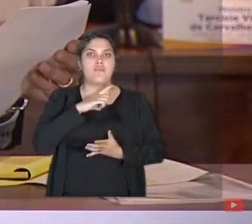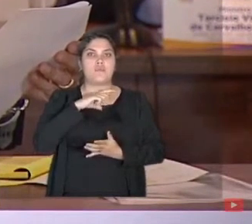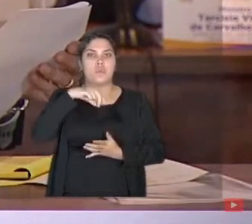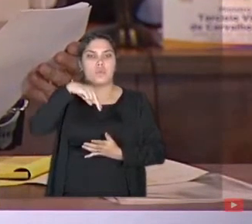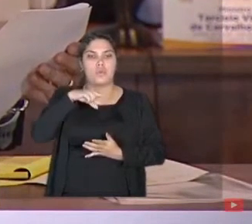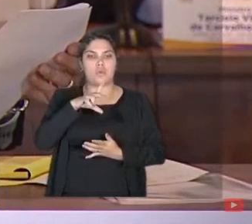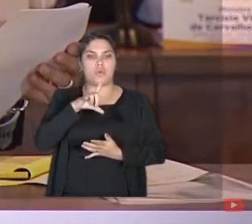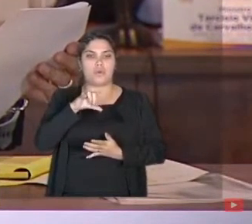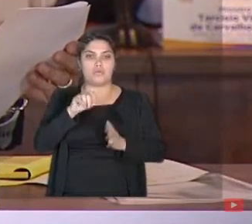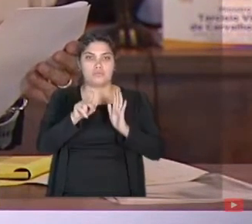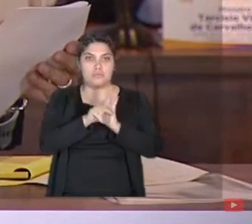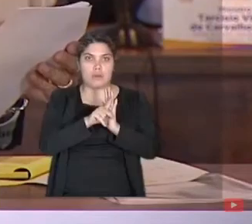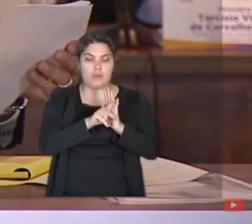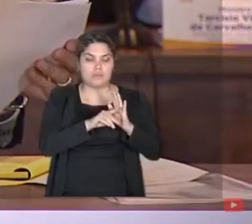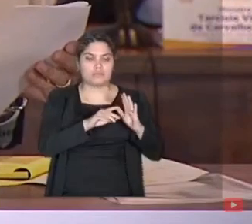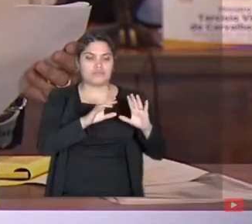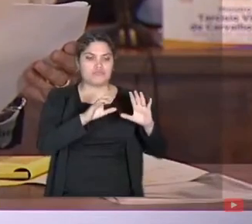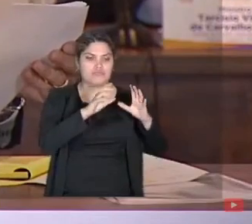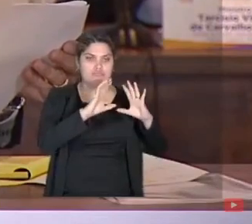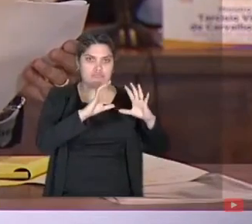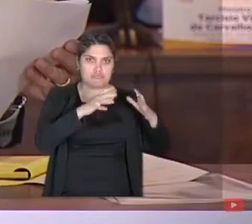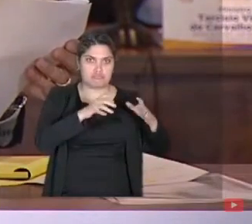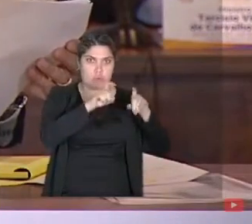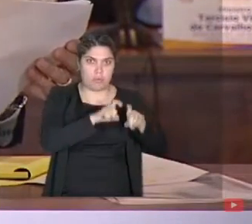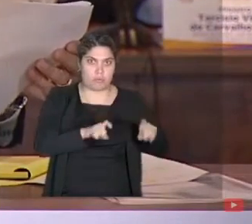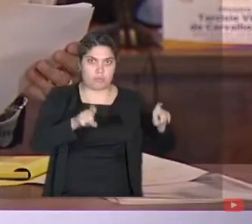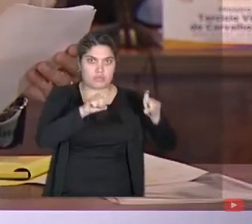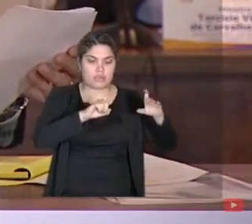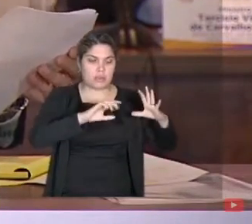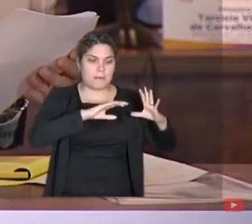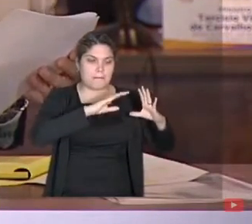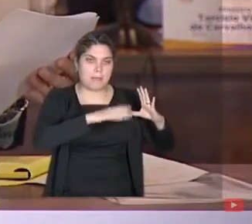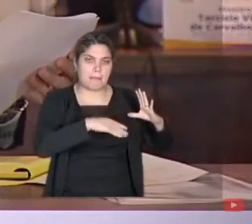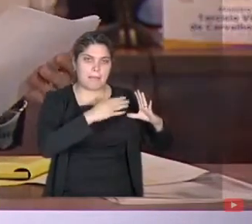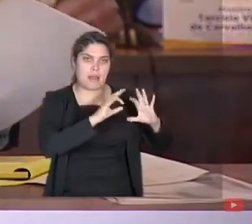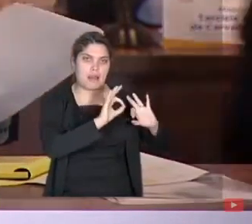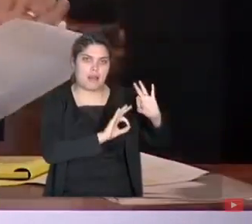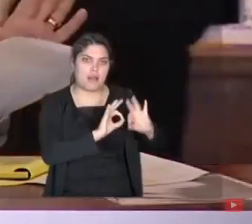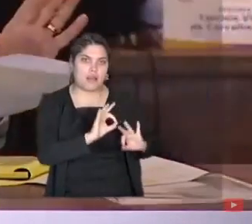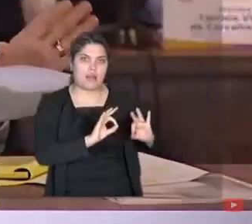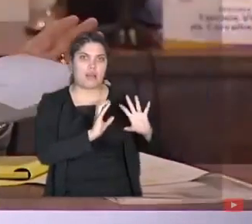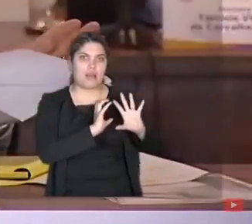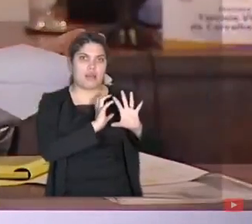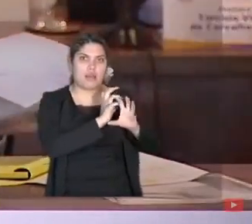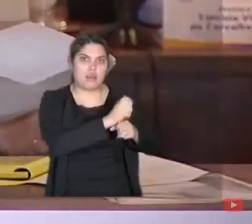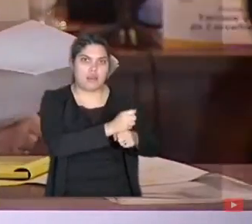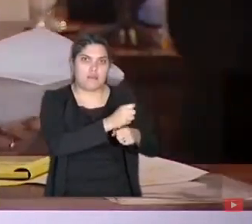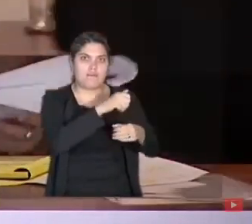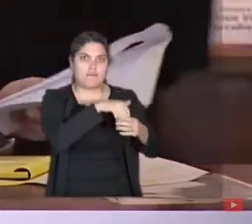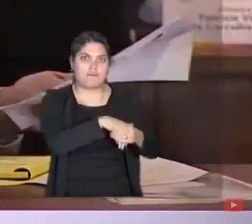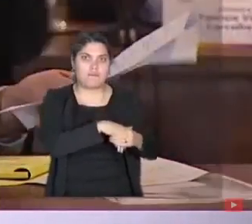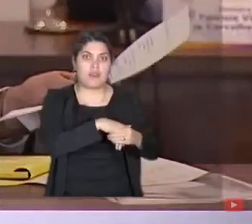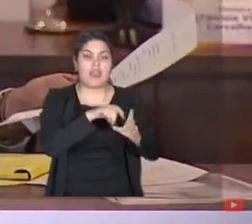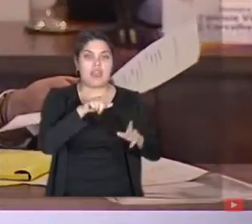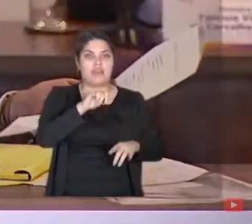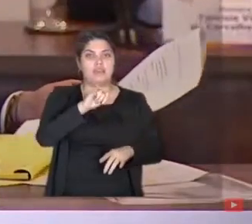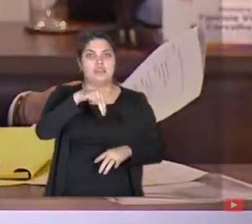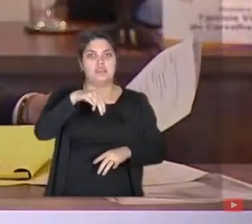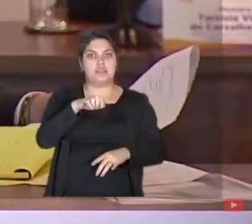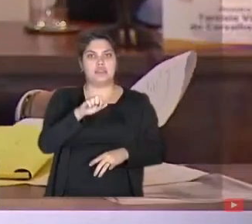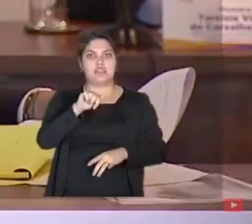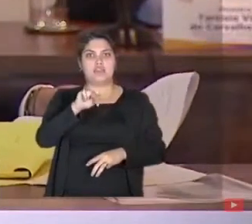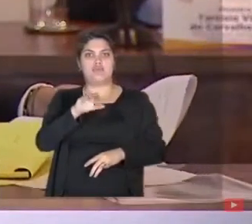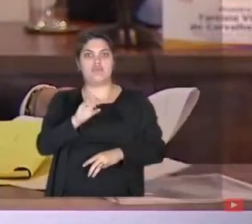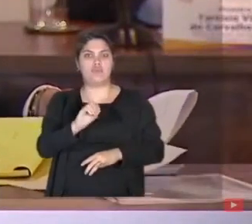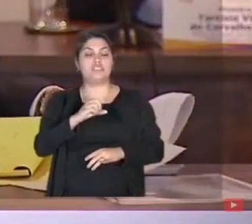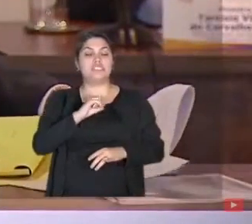núcleos de processadores do supercomputador que faz a totalização. Esse problema é inequívoco. Se